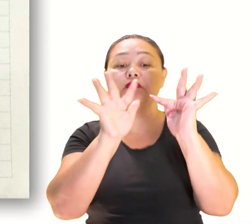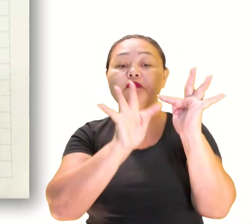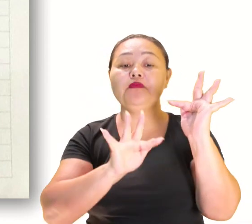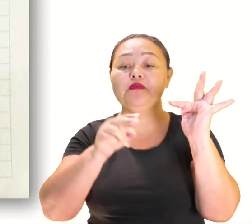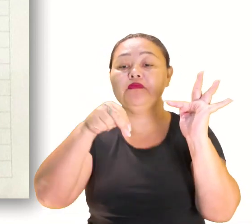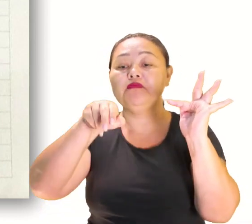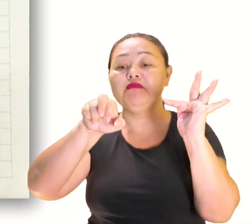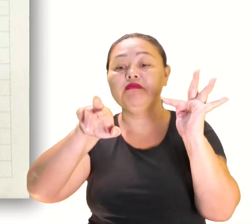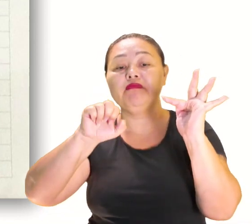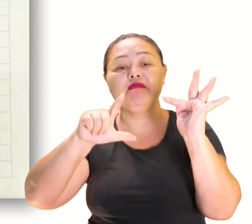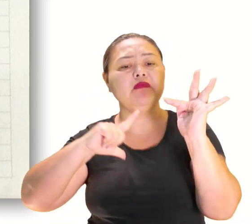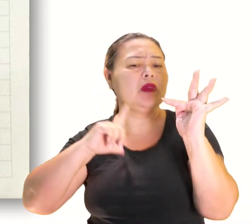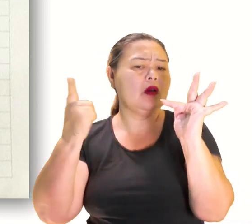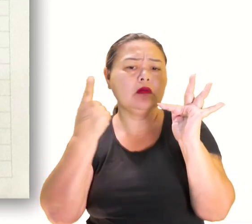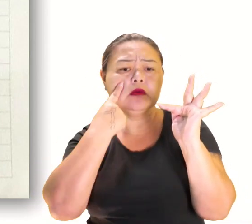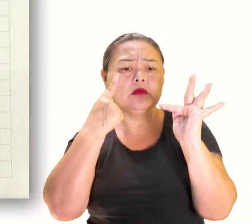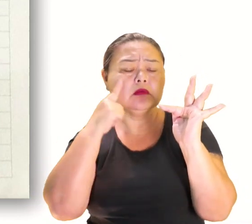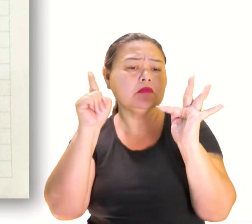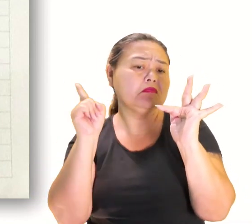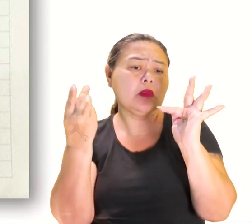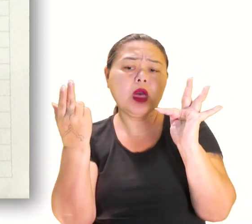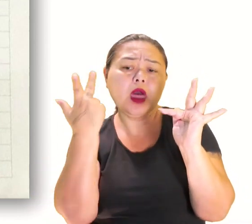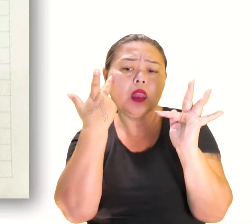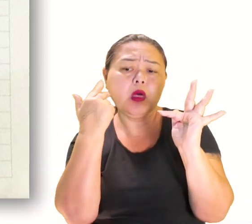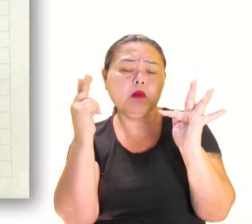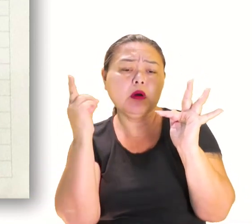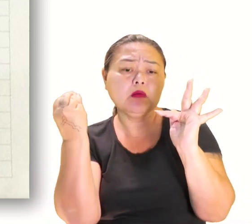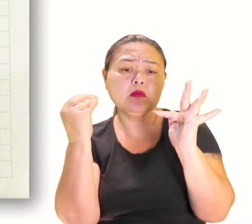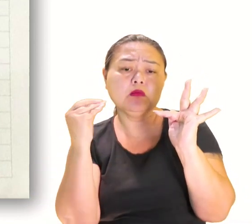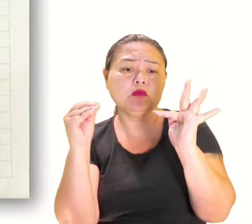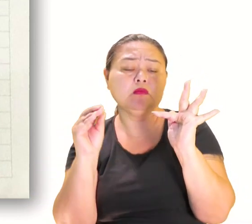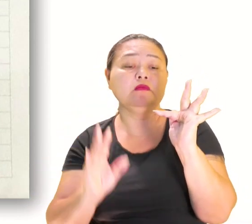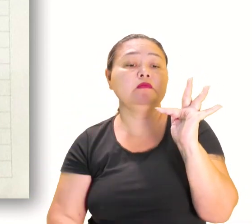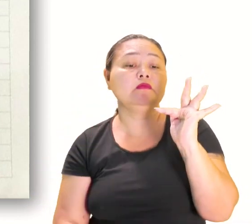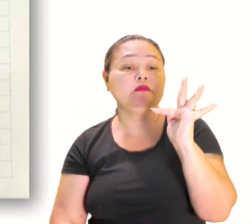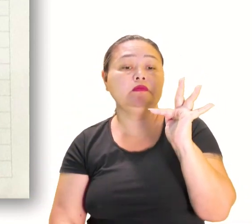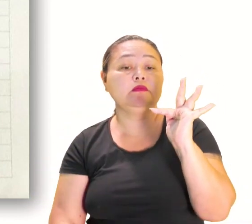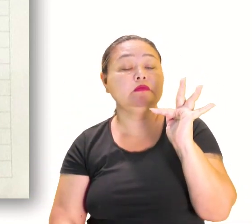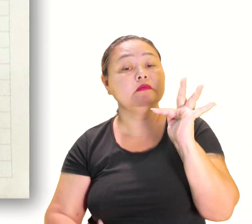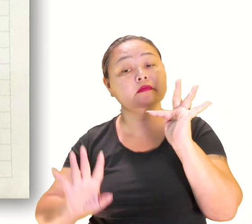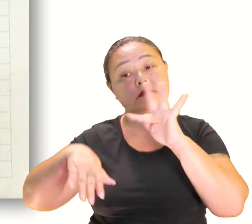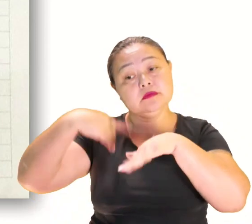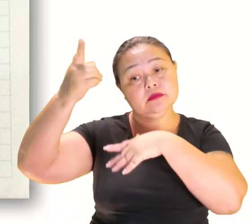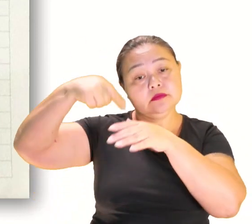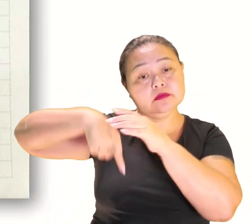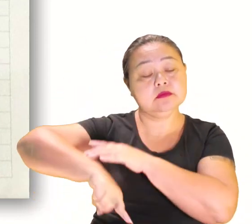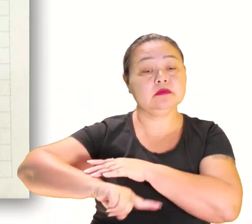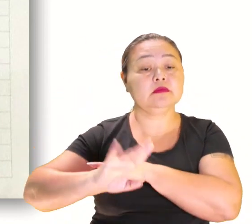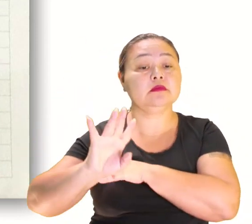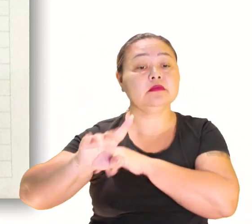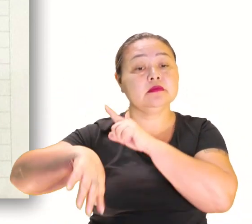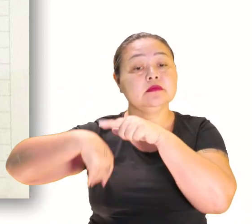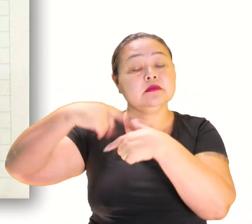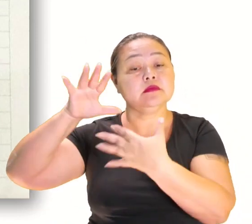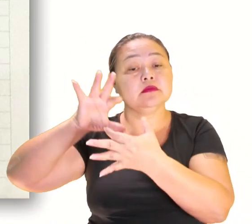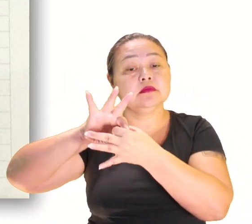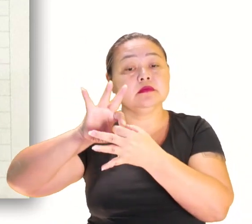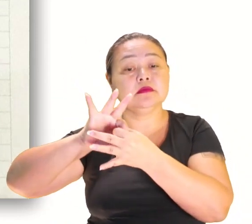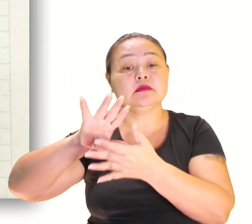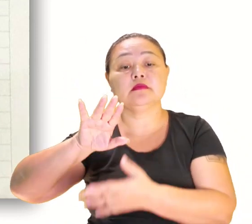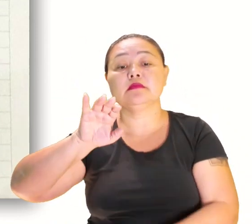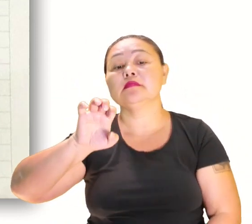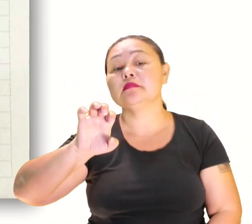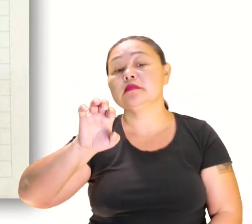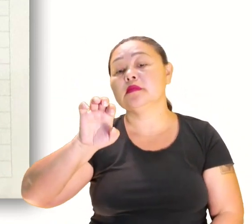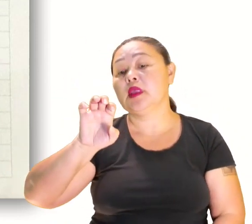aqui a gente não uma aplicação, viu, né? Isso, mas é uma aplicaçãozinha normal esse do aqui log. não está dentro da nossa aula, já é uma coisa mais aprofundada, né? Quando envolve o número de Euler,